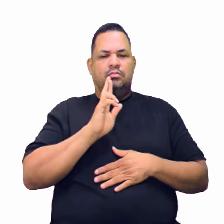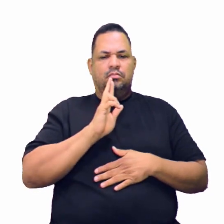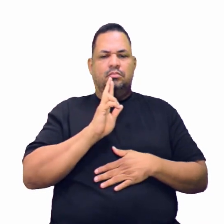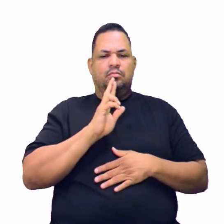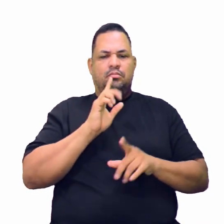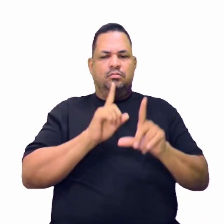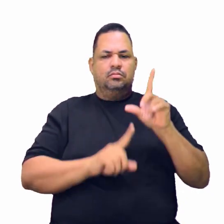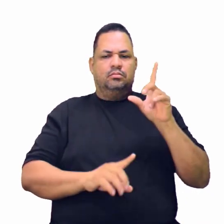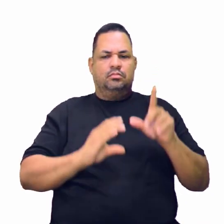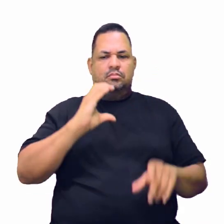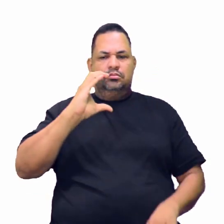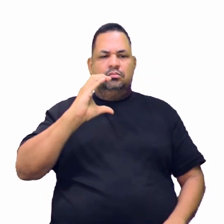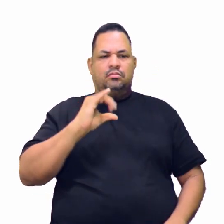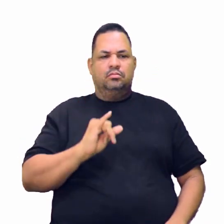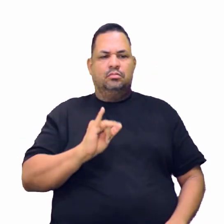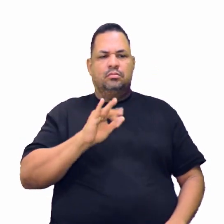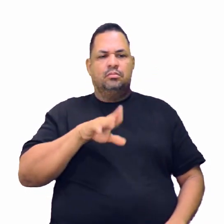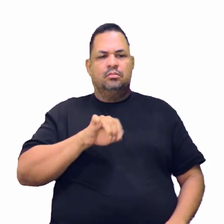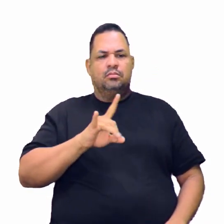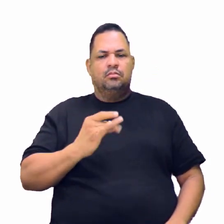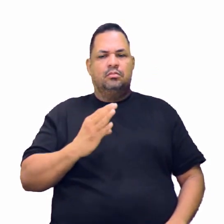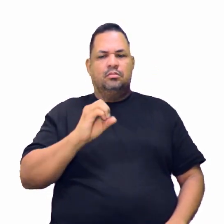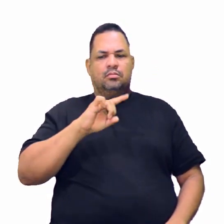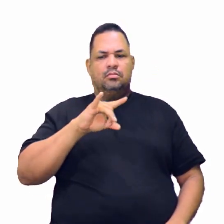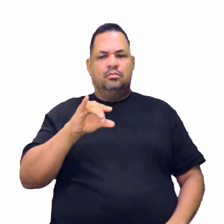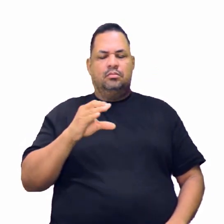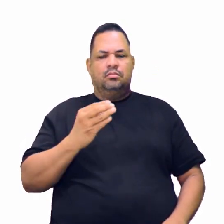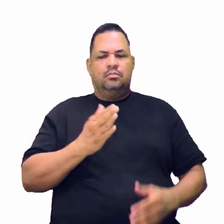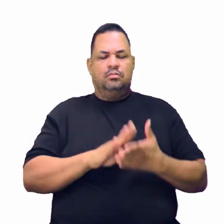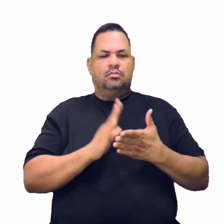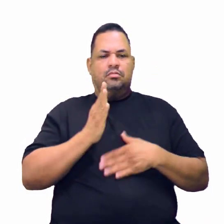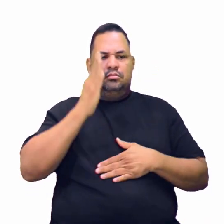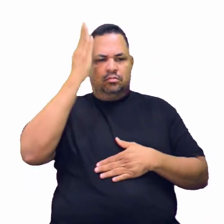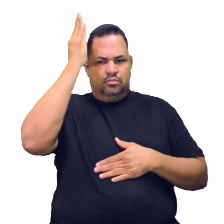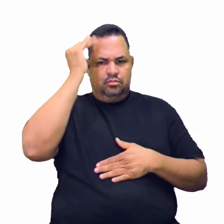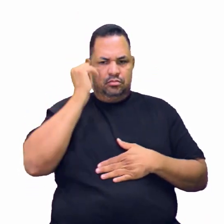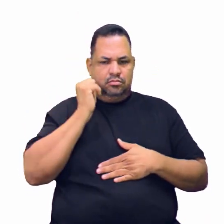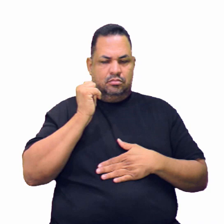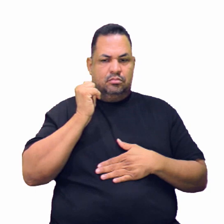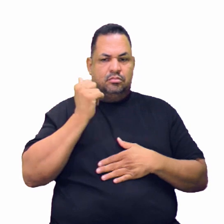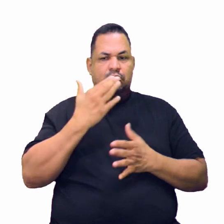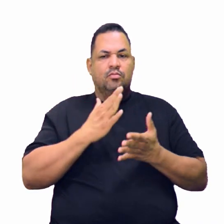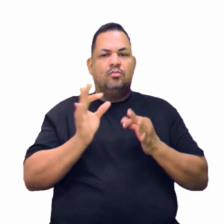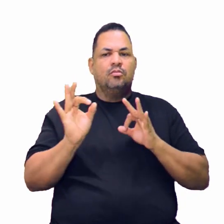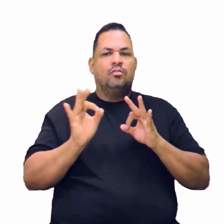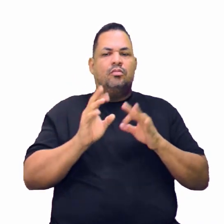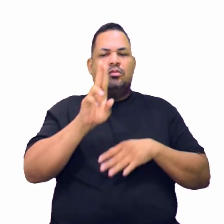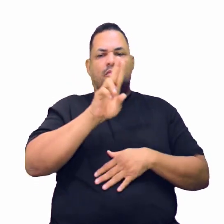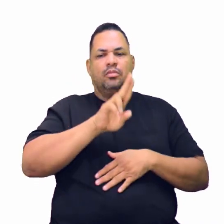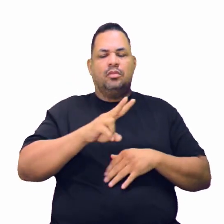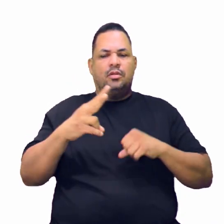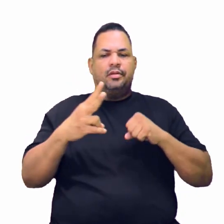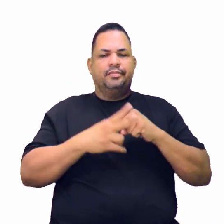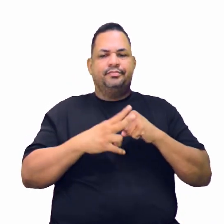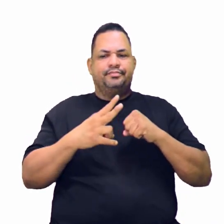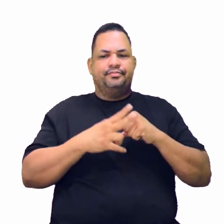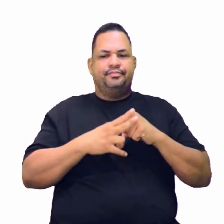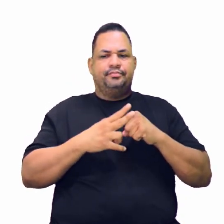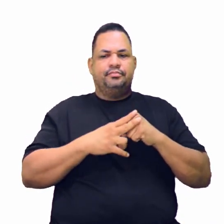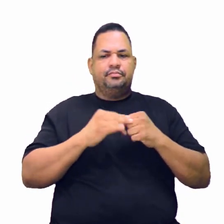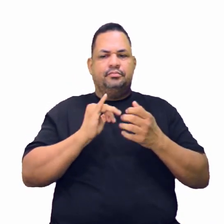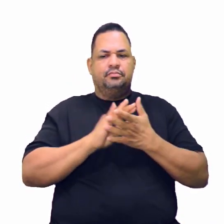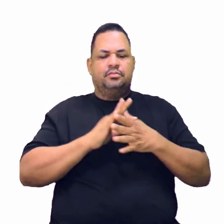só, letra C, que é a injunção, tá certo? Que você já sabe, nessa questão, usou verbos